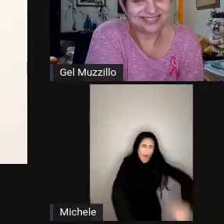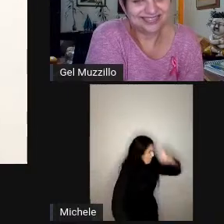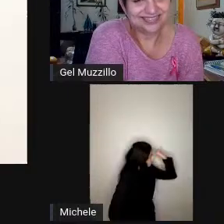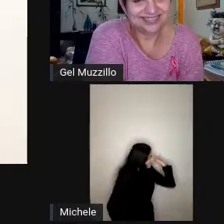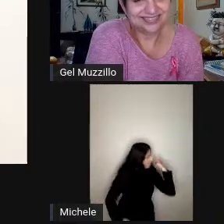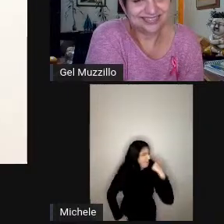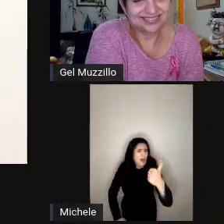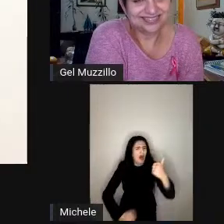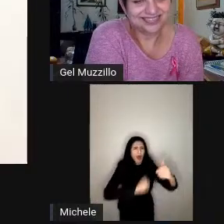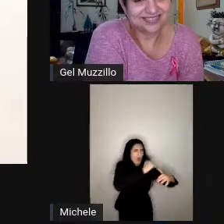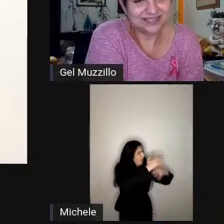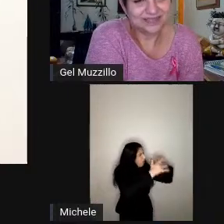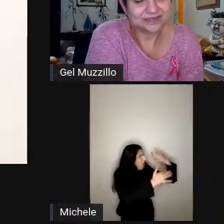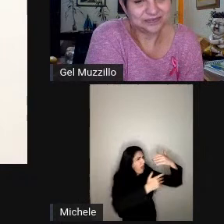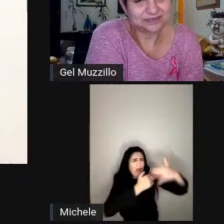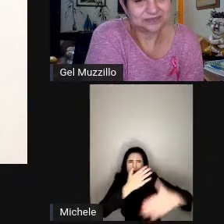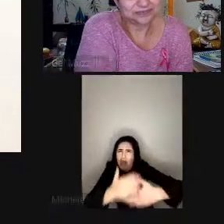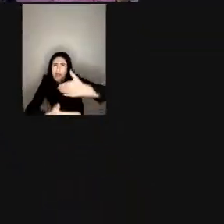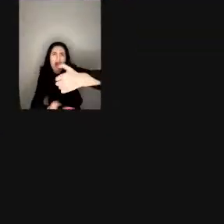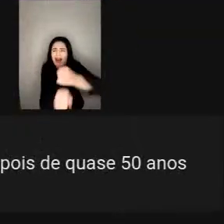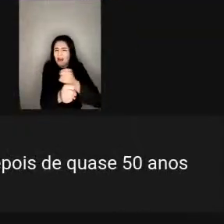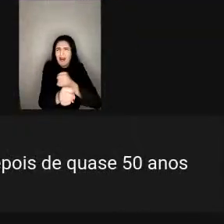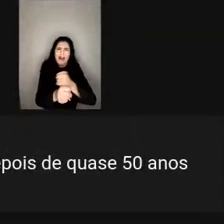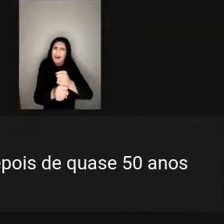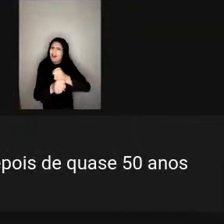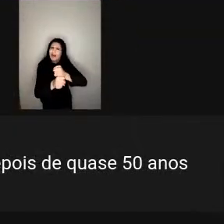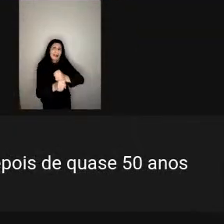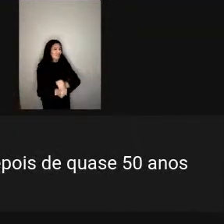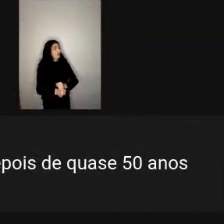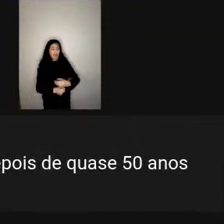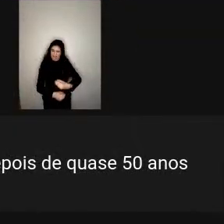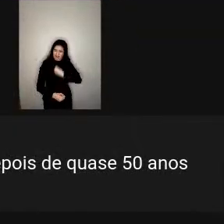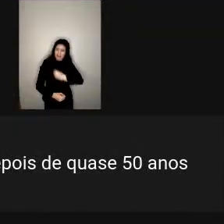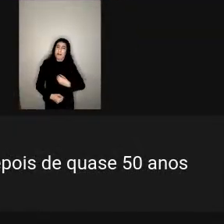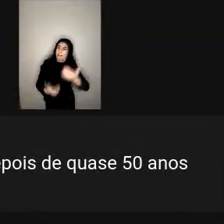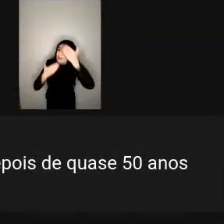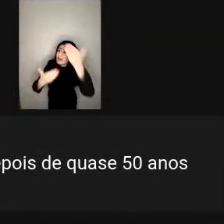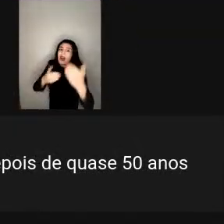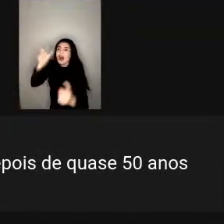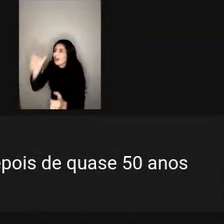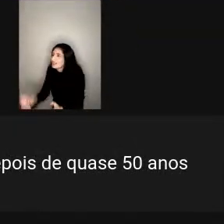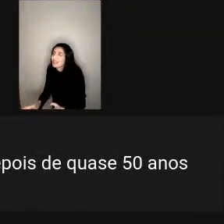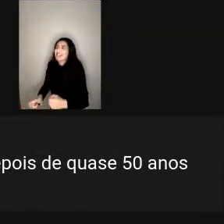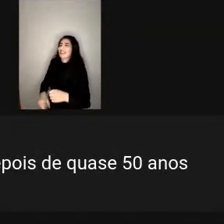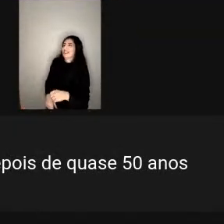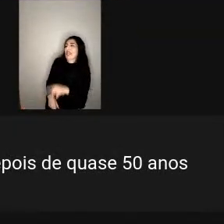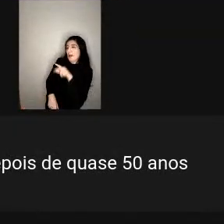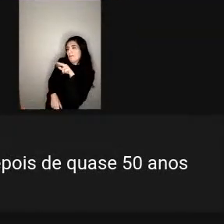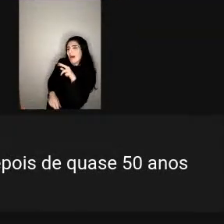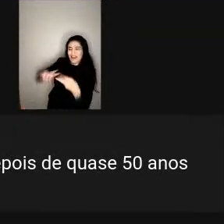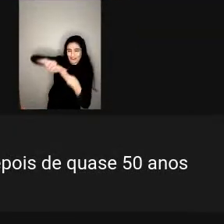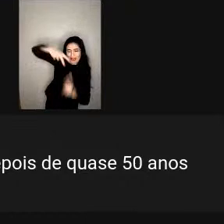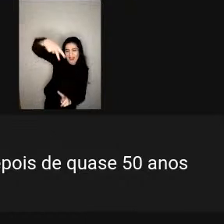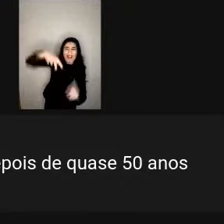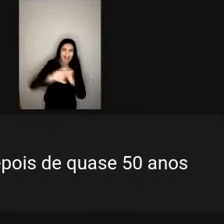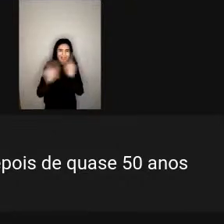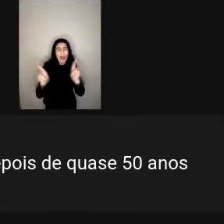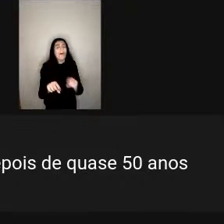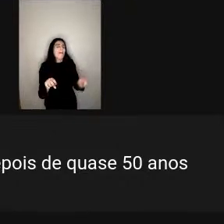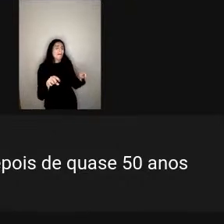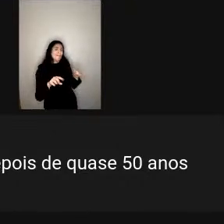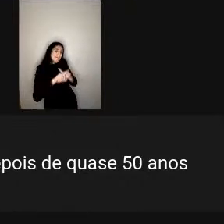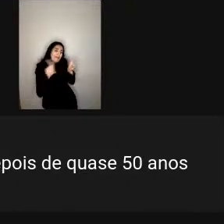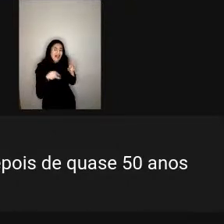com toda essa intensidade. Obrigada, minha irmã Vera. Já que eu não tenho irmã de sangue, tenho você, minha irmã